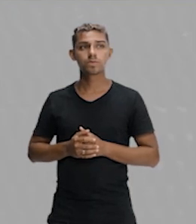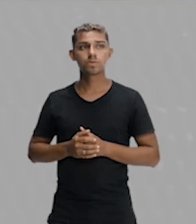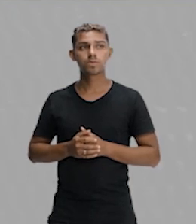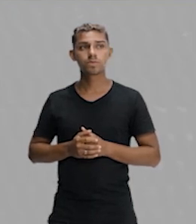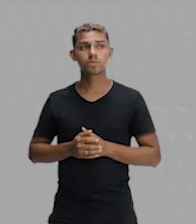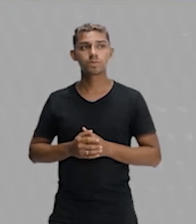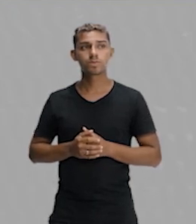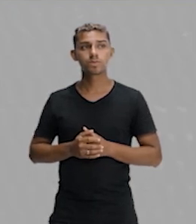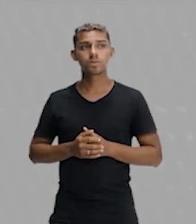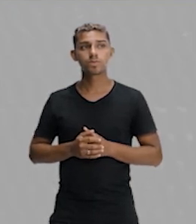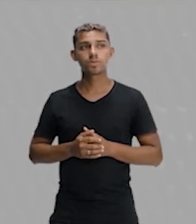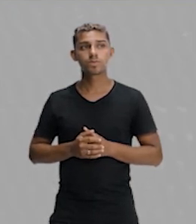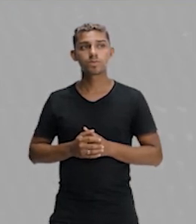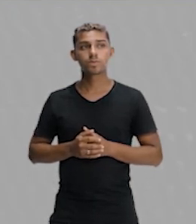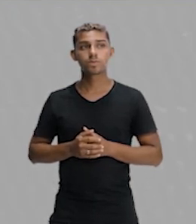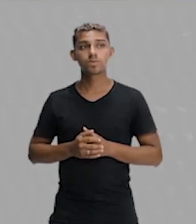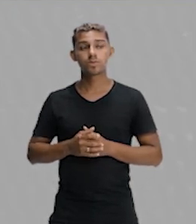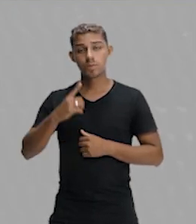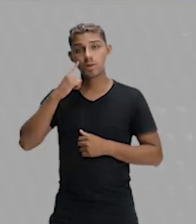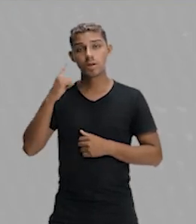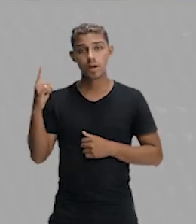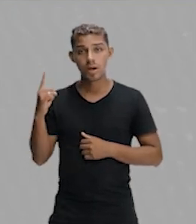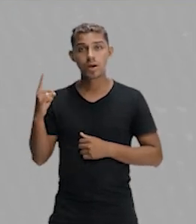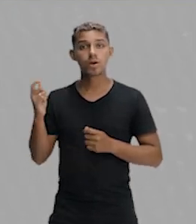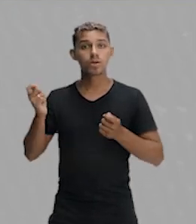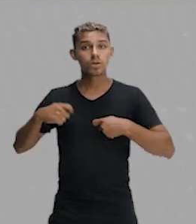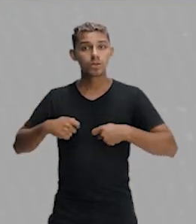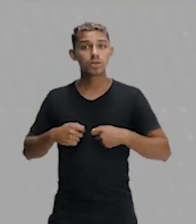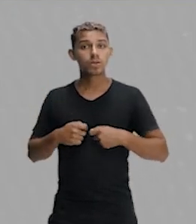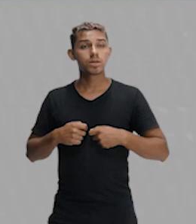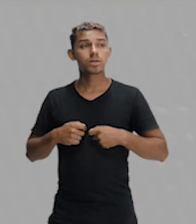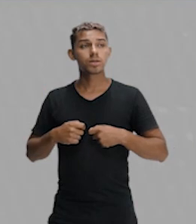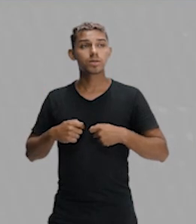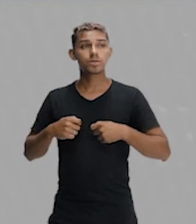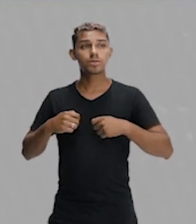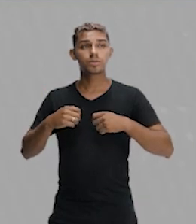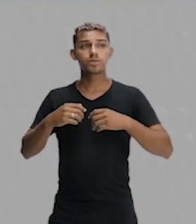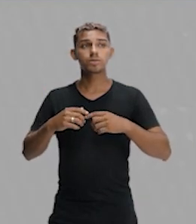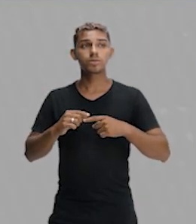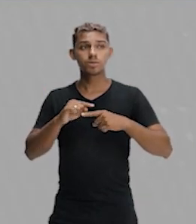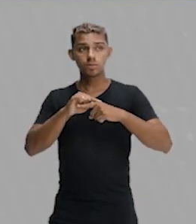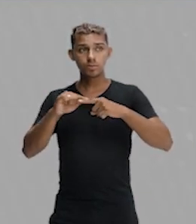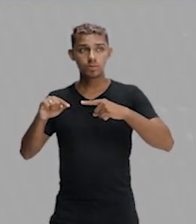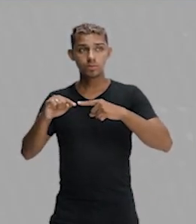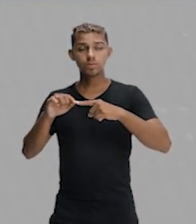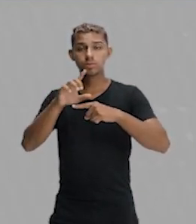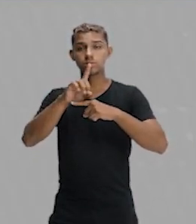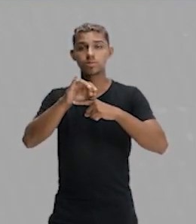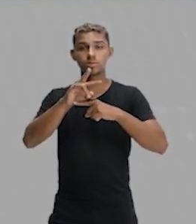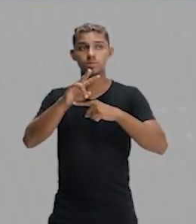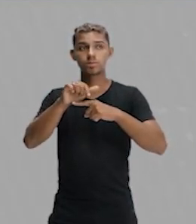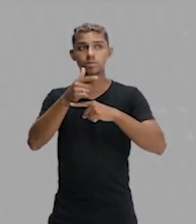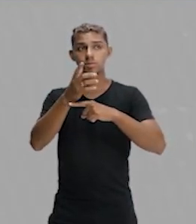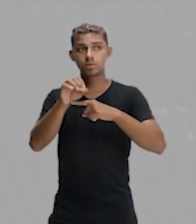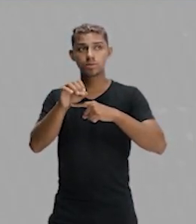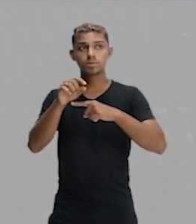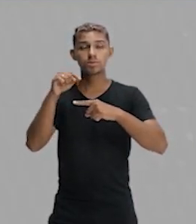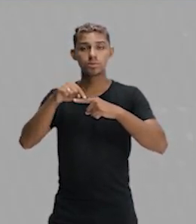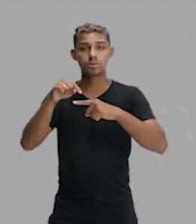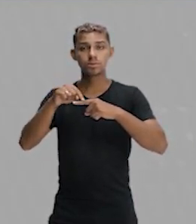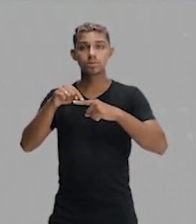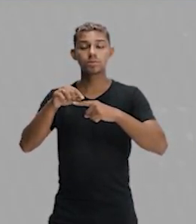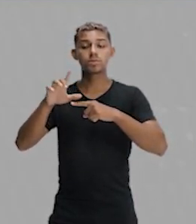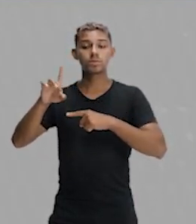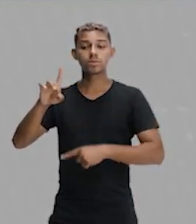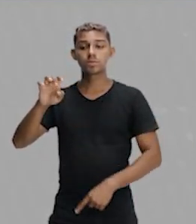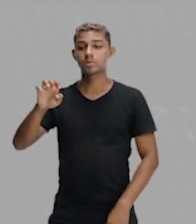situação, ele é dado pela divisão, né, pela razão entre a densidade de